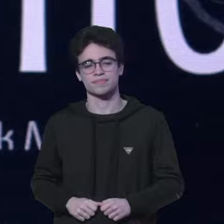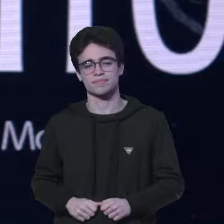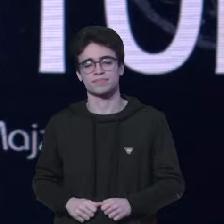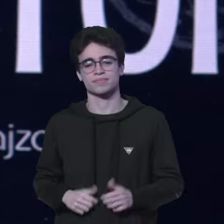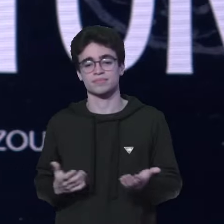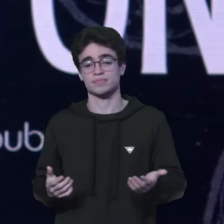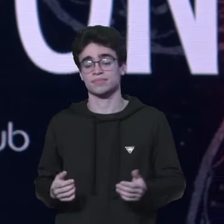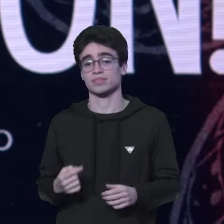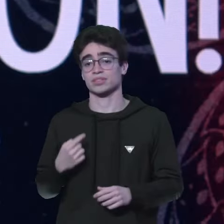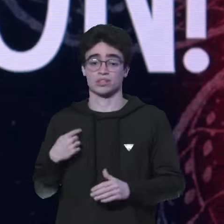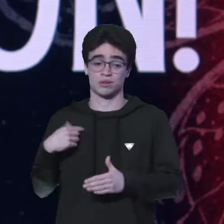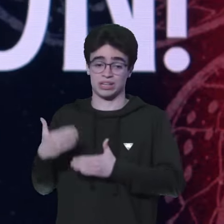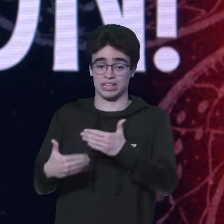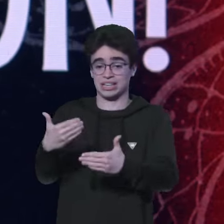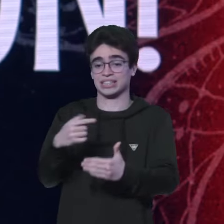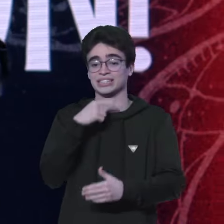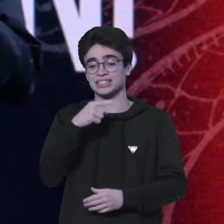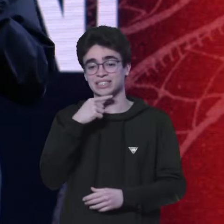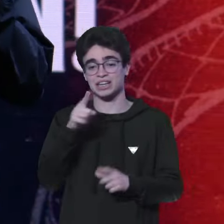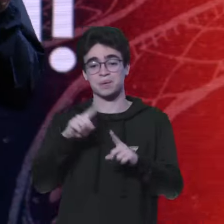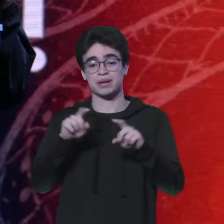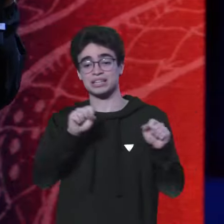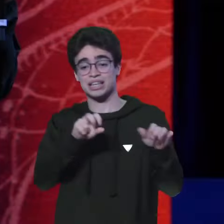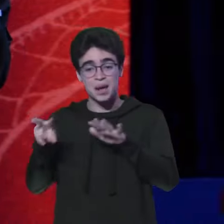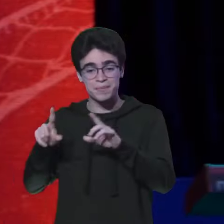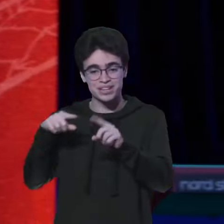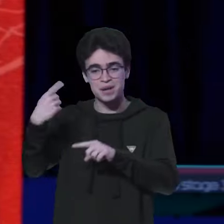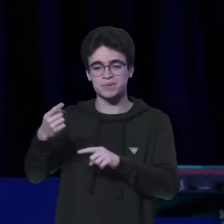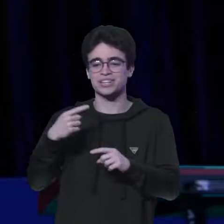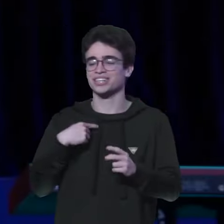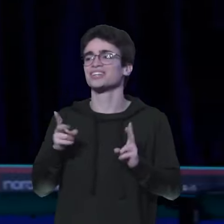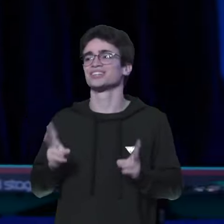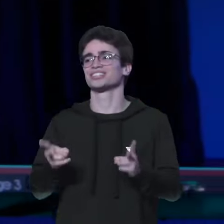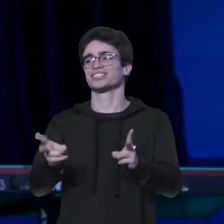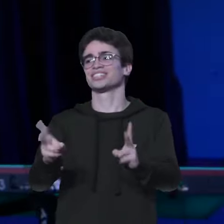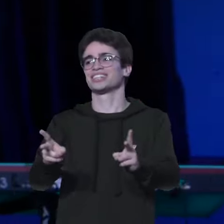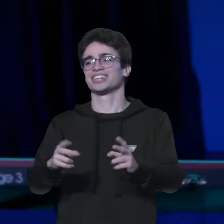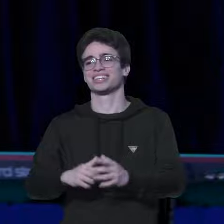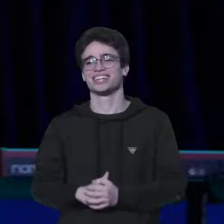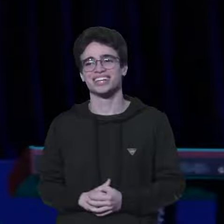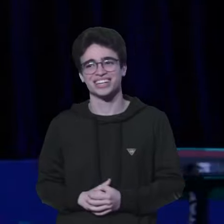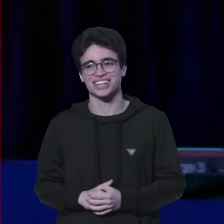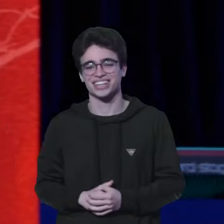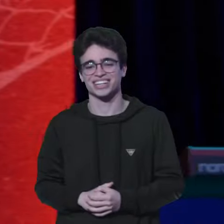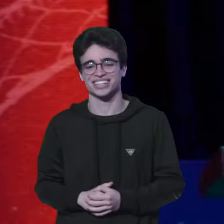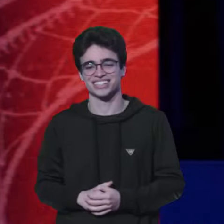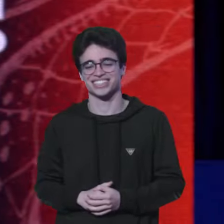Não vai dar para eu continuar, essa eu vou continuar semana que vem, tá bom? Tá?